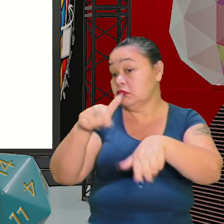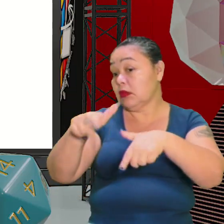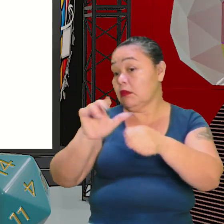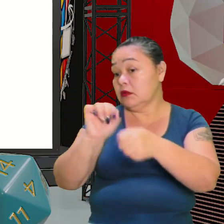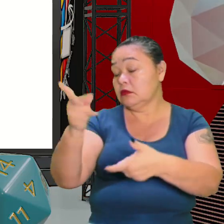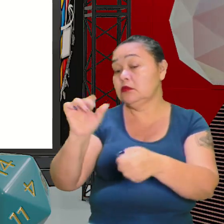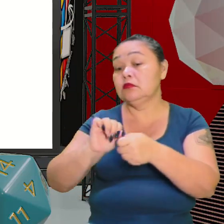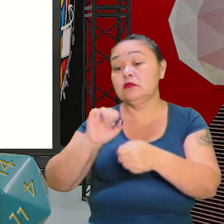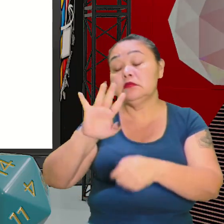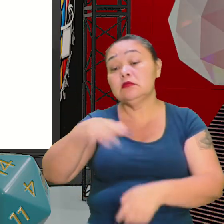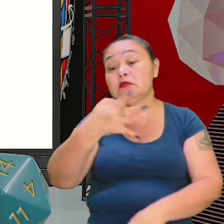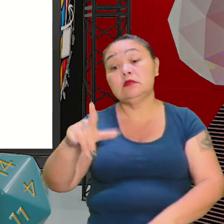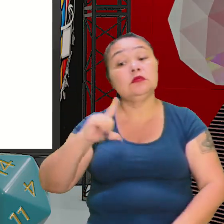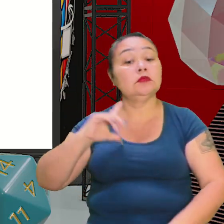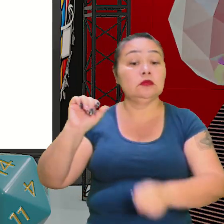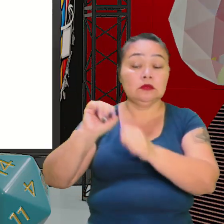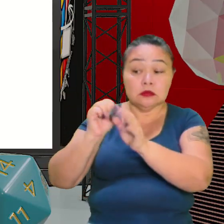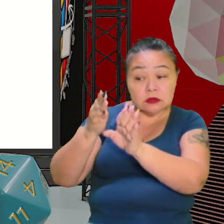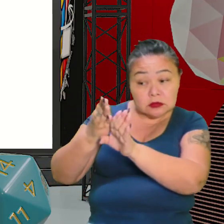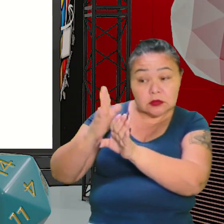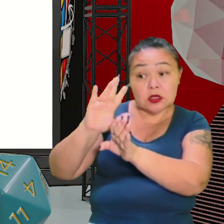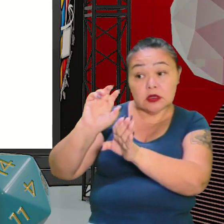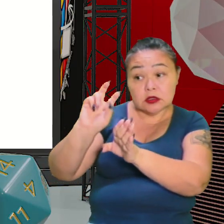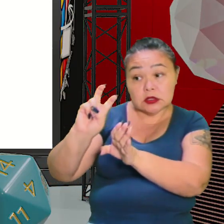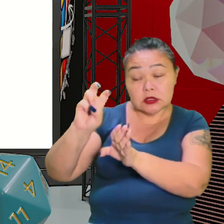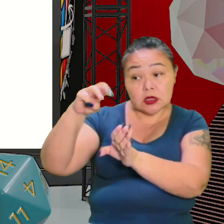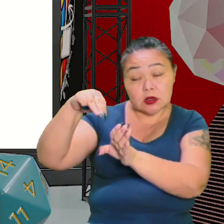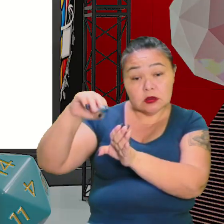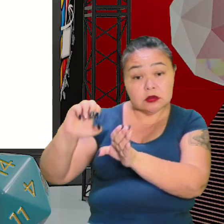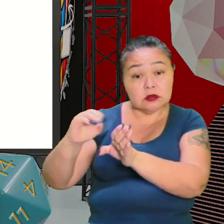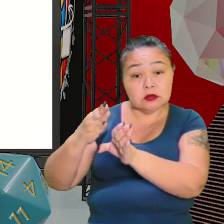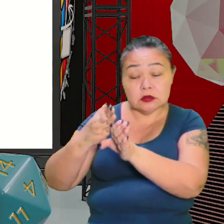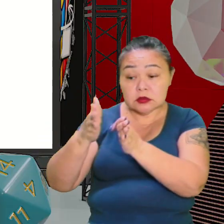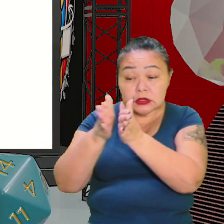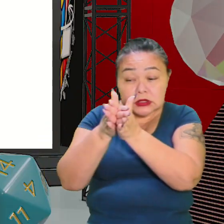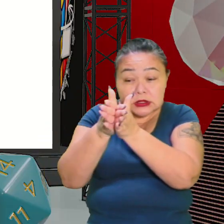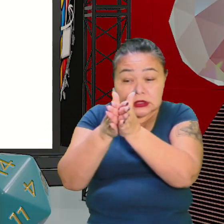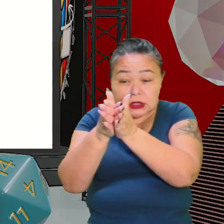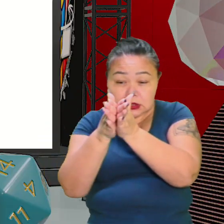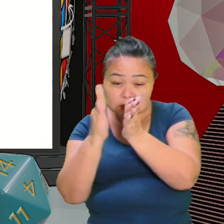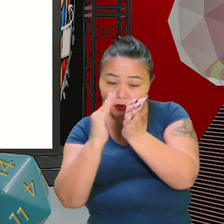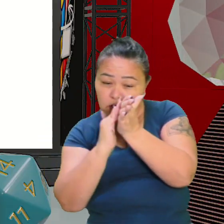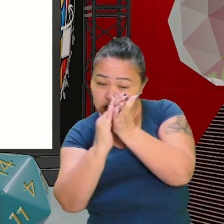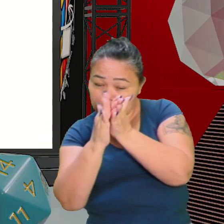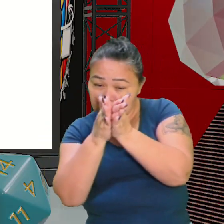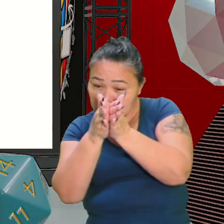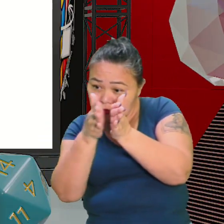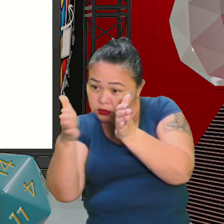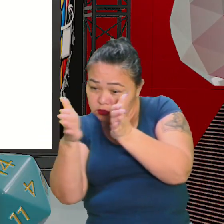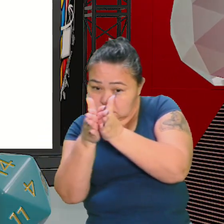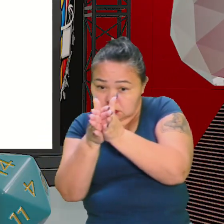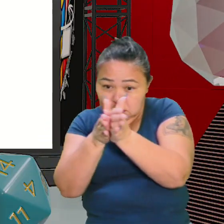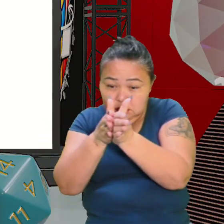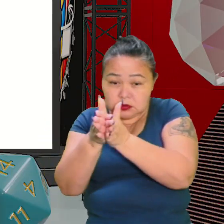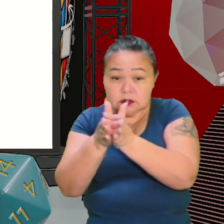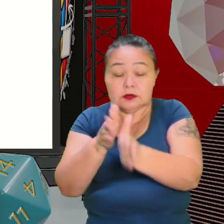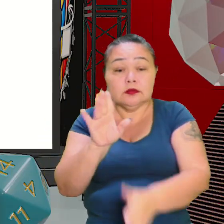cerca é minha. Ah, mas então eu vou fazer, então você vai medir 5 centímetros e vai ficar cerca com cerca ali, ó, coladinha.